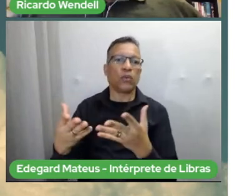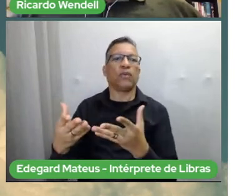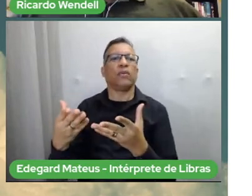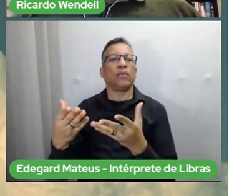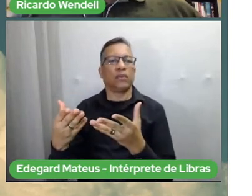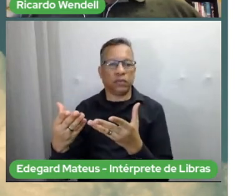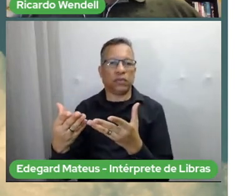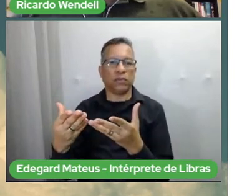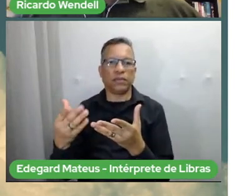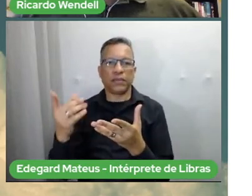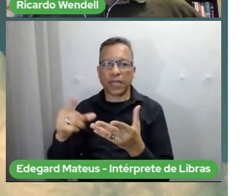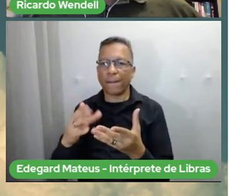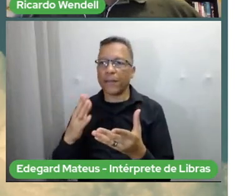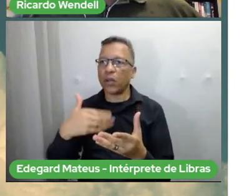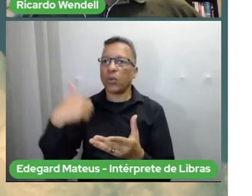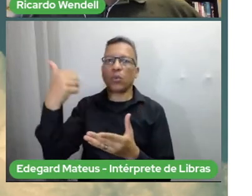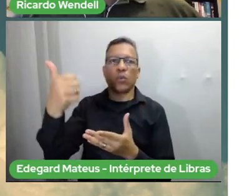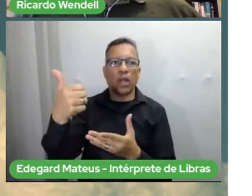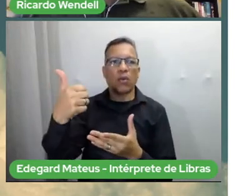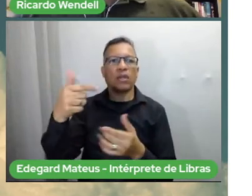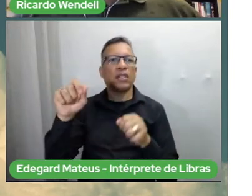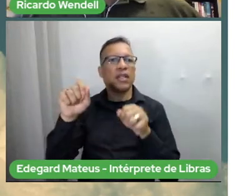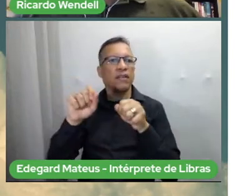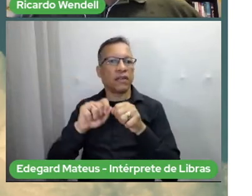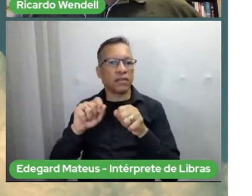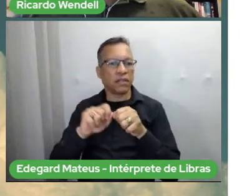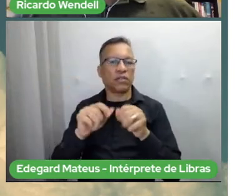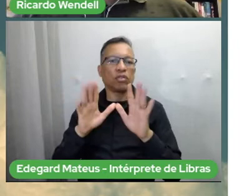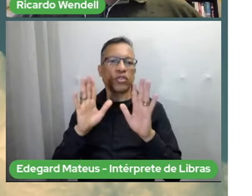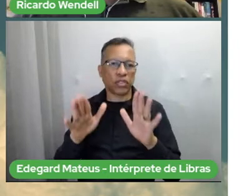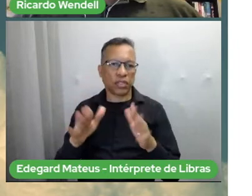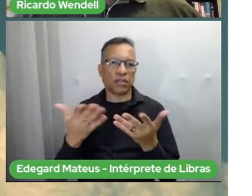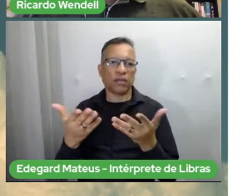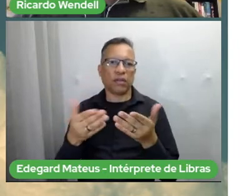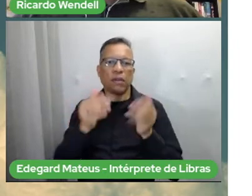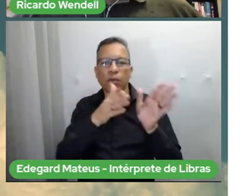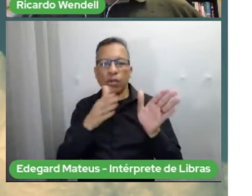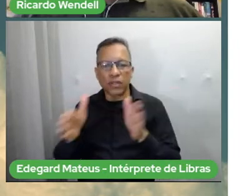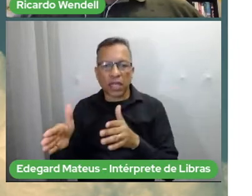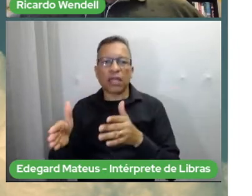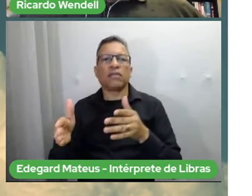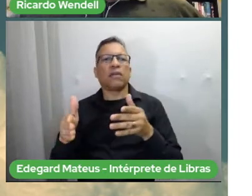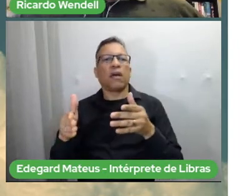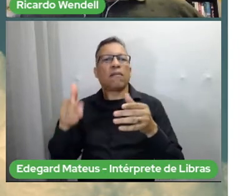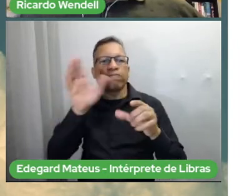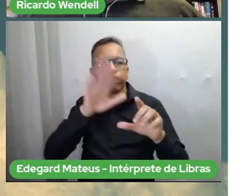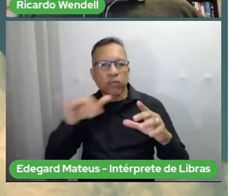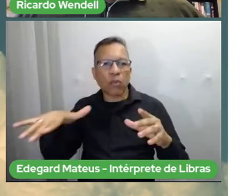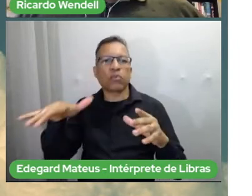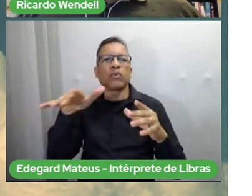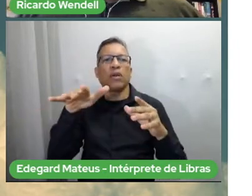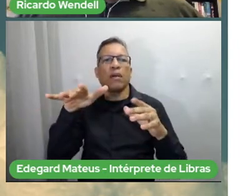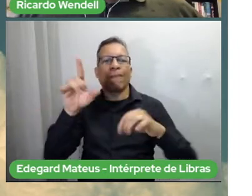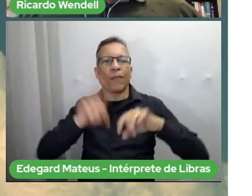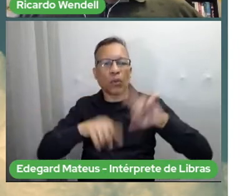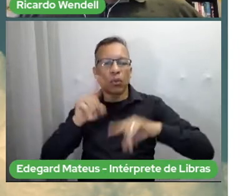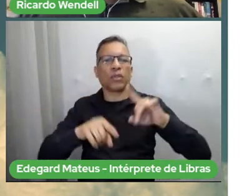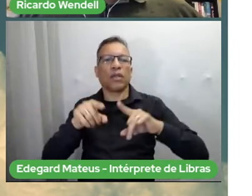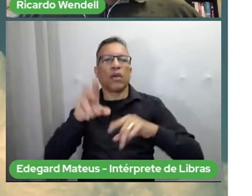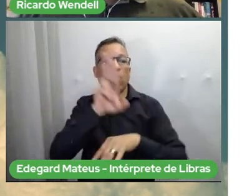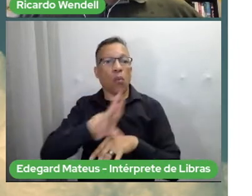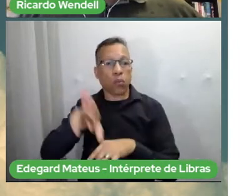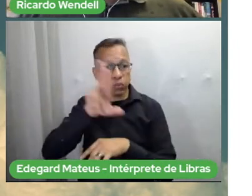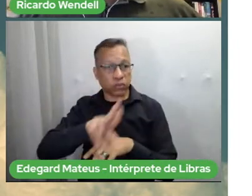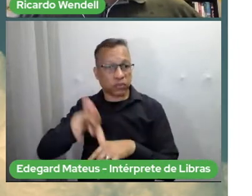para reimaginar a forma como as coisas funcionam. Processo, fluxo, produtos,